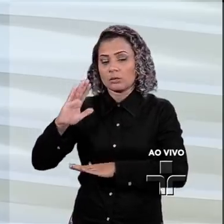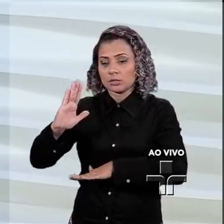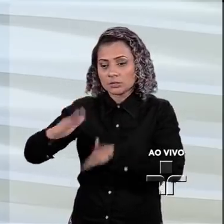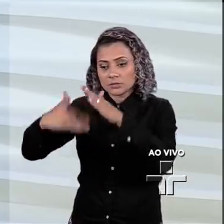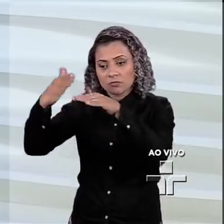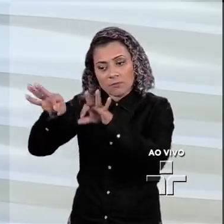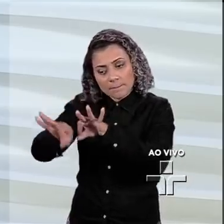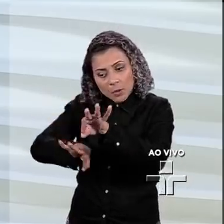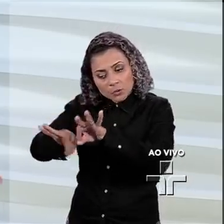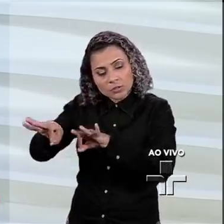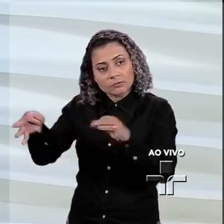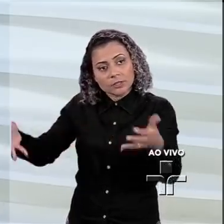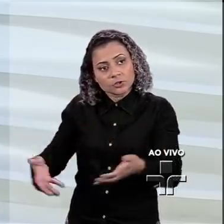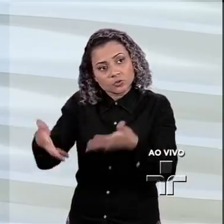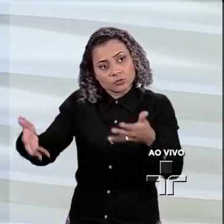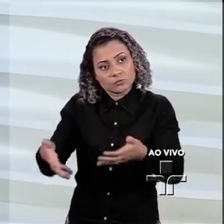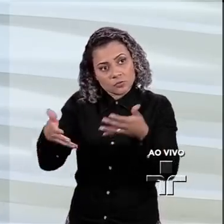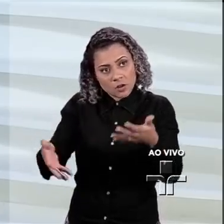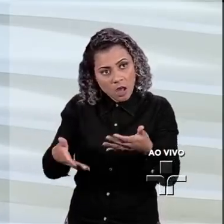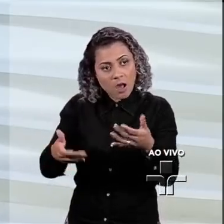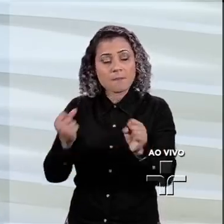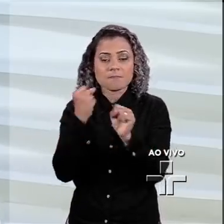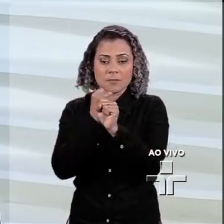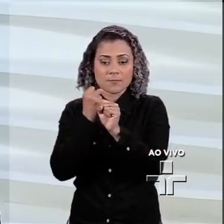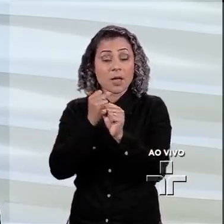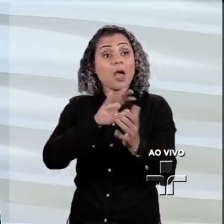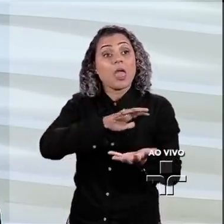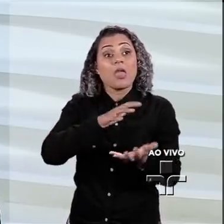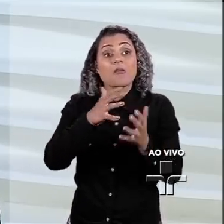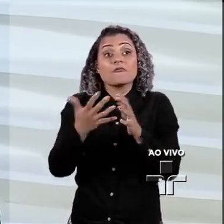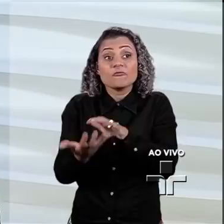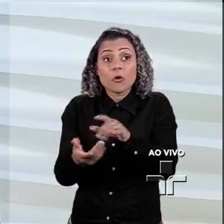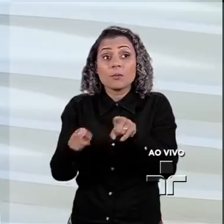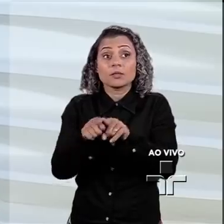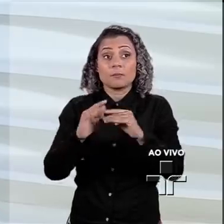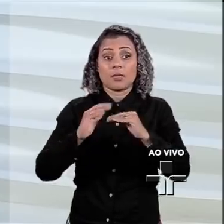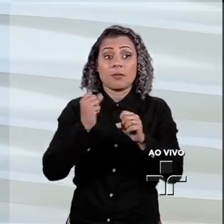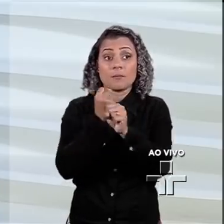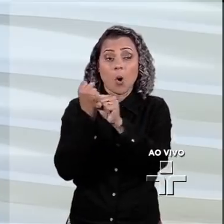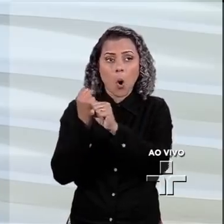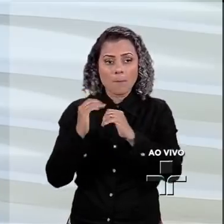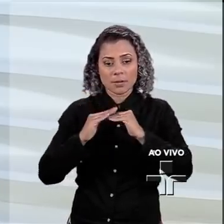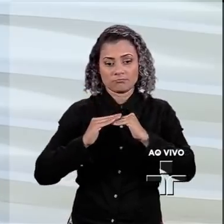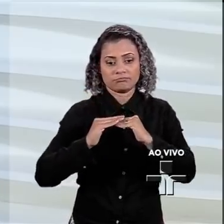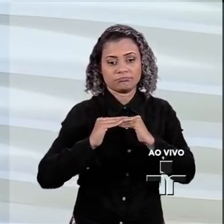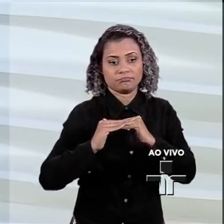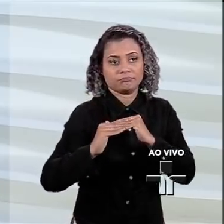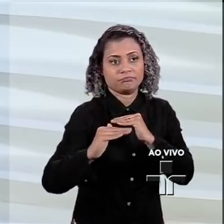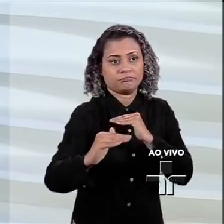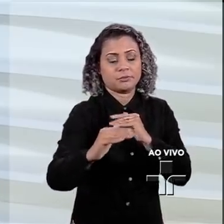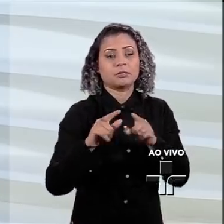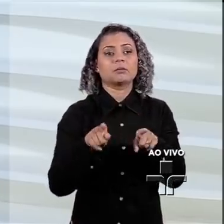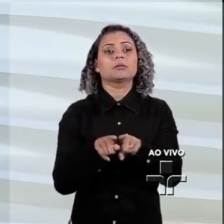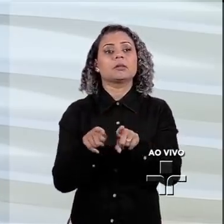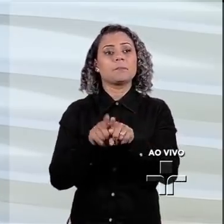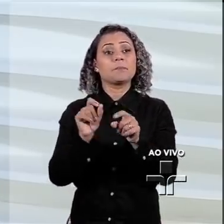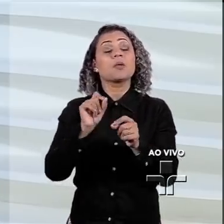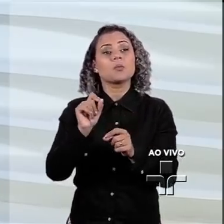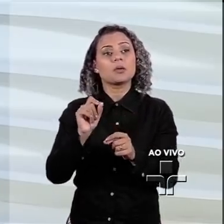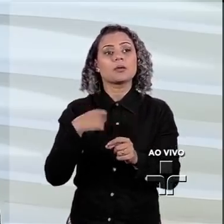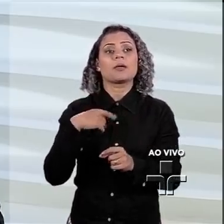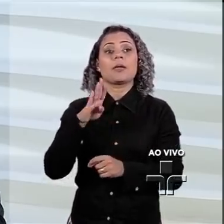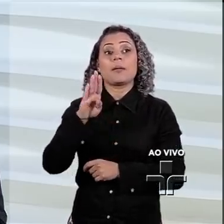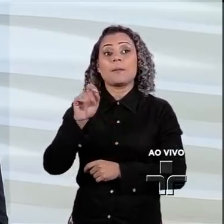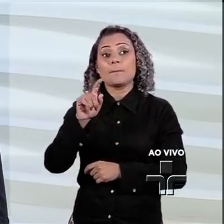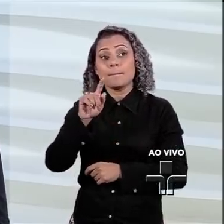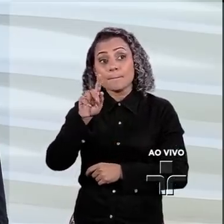desenvolvendo para poder estimular. Nós vamos fazer reforma de calçadão, a PPP da Nova Luz, a recuperação do Brás. E nós